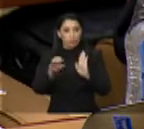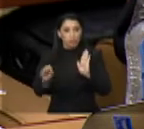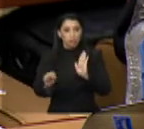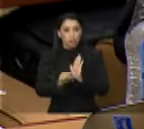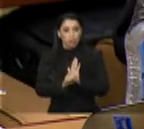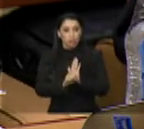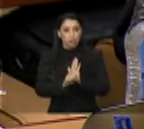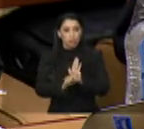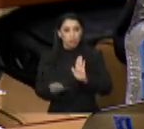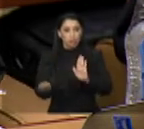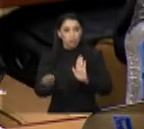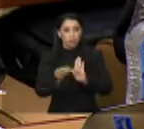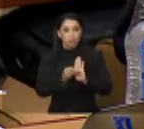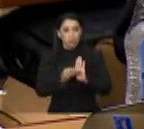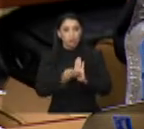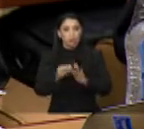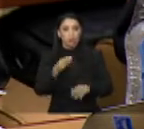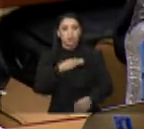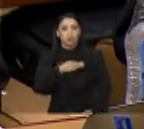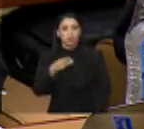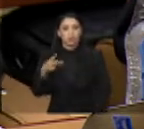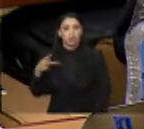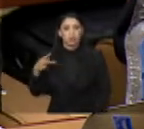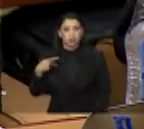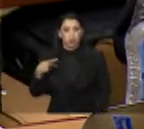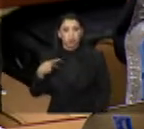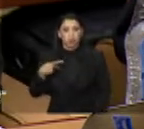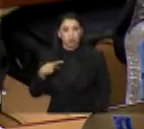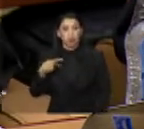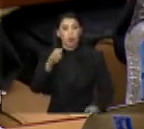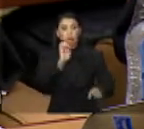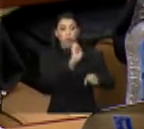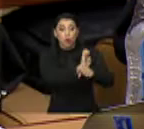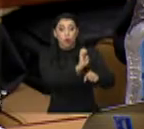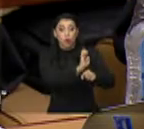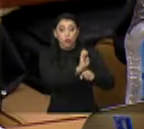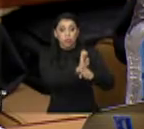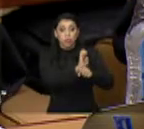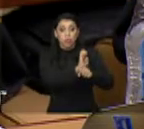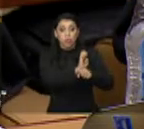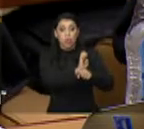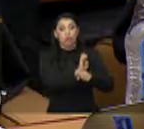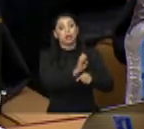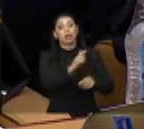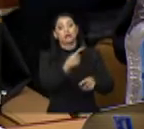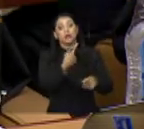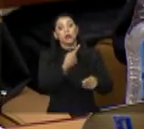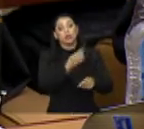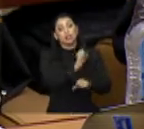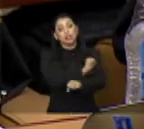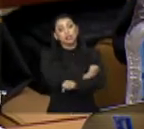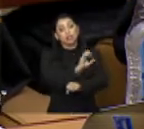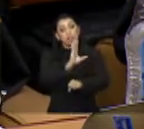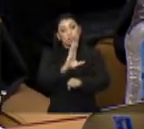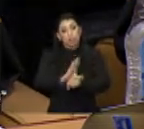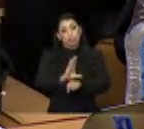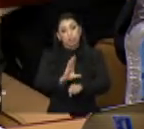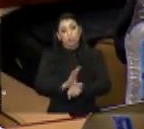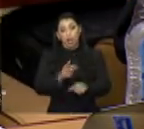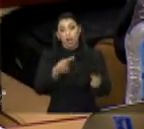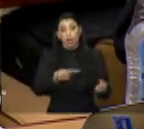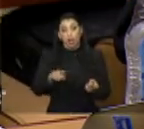impetrado pelo Ministério Público Estadual contra a Secretaria Municipal de Educação